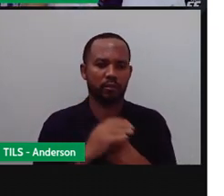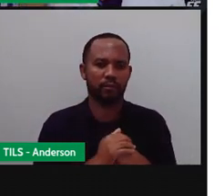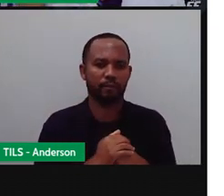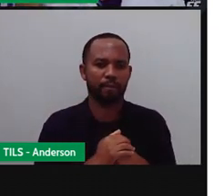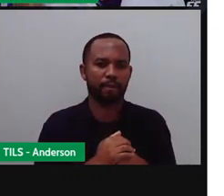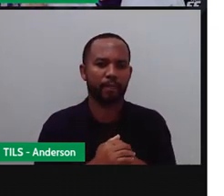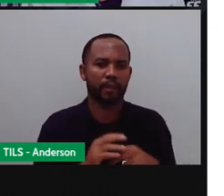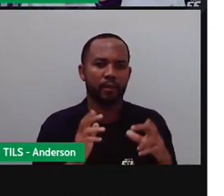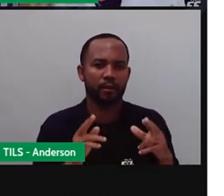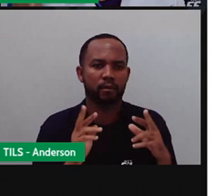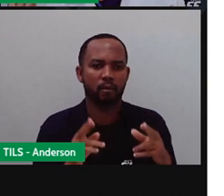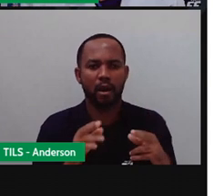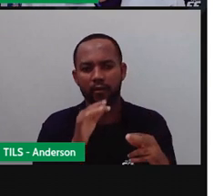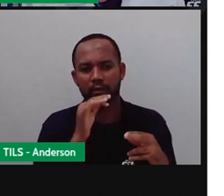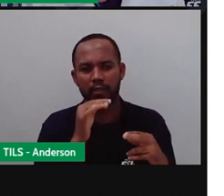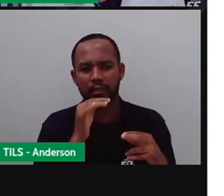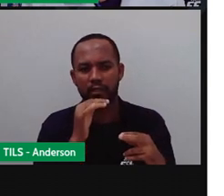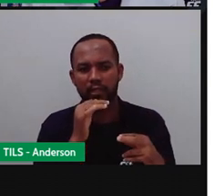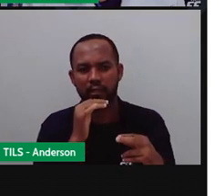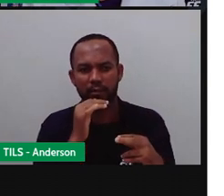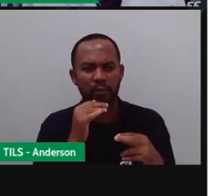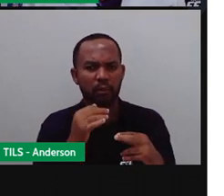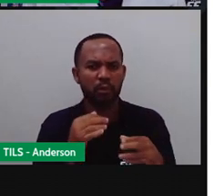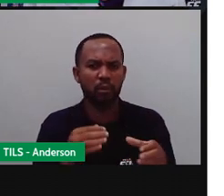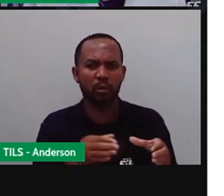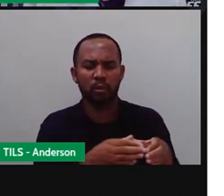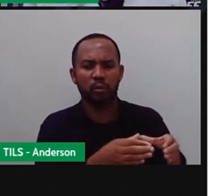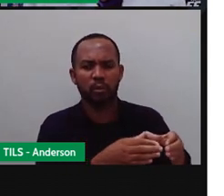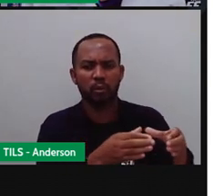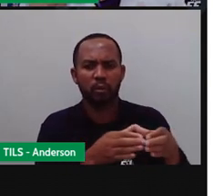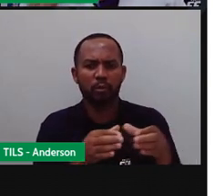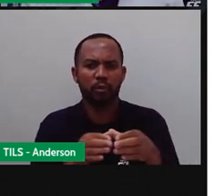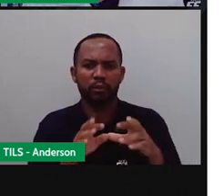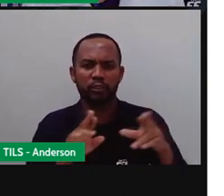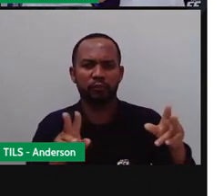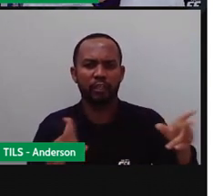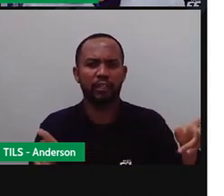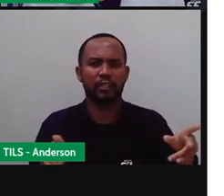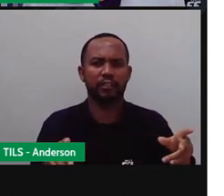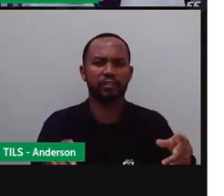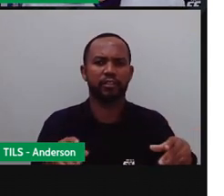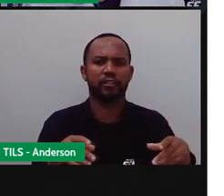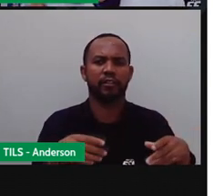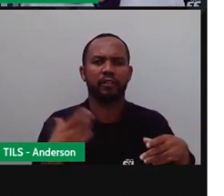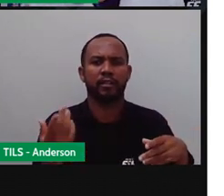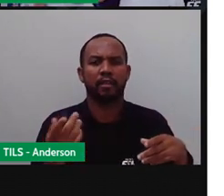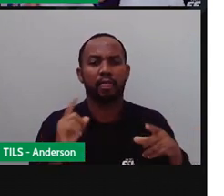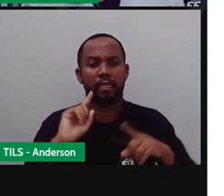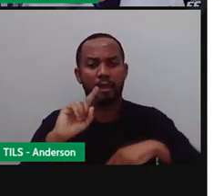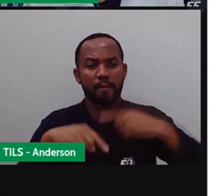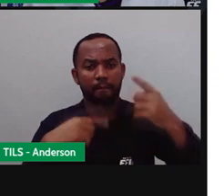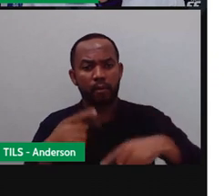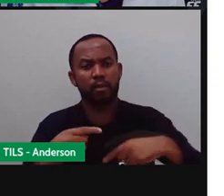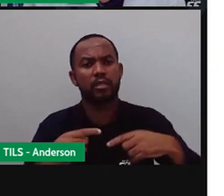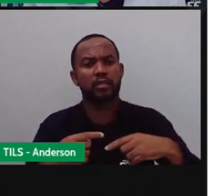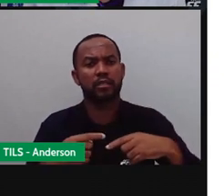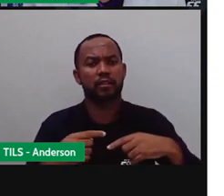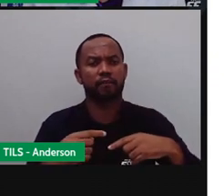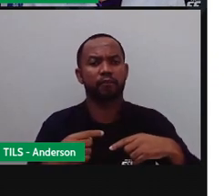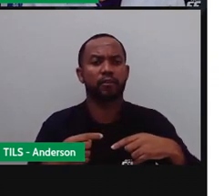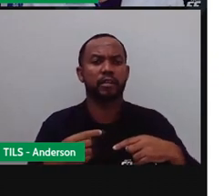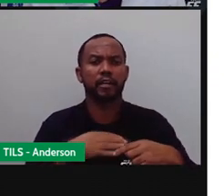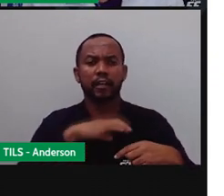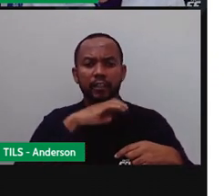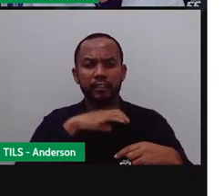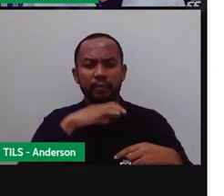como os protozoários e amebas, né? Apenas depois deles é que surgiram os animais mais evoluídos, que foram